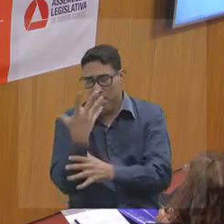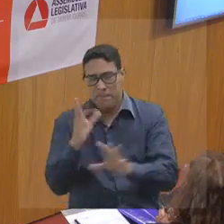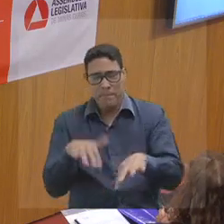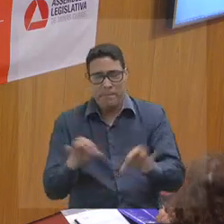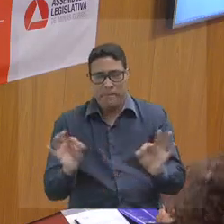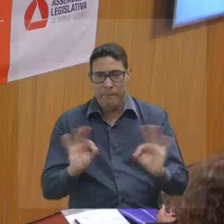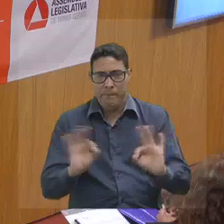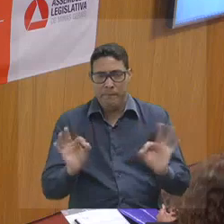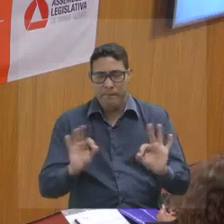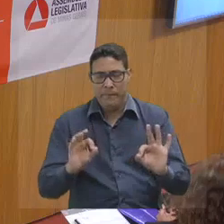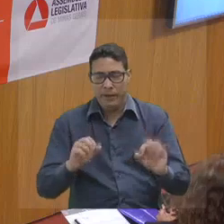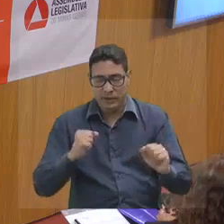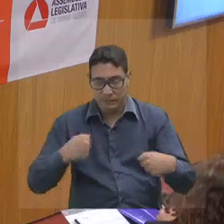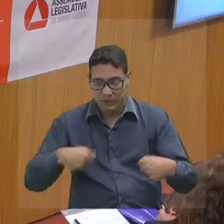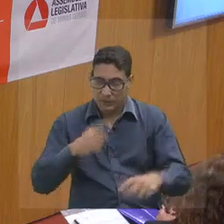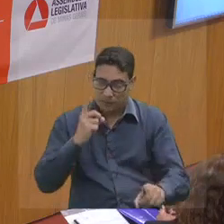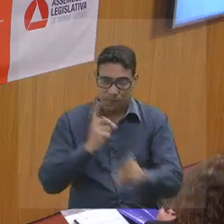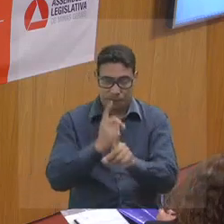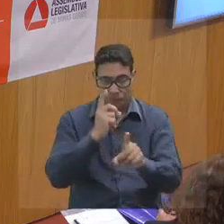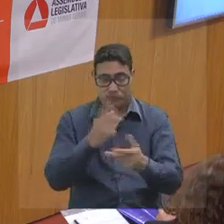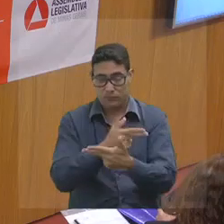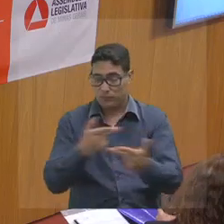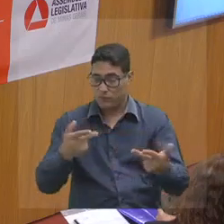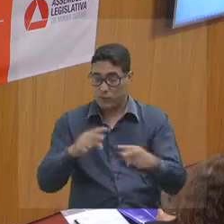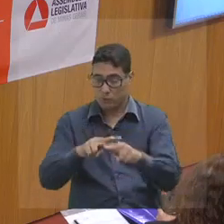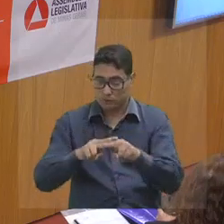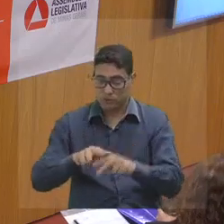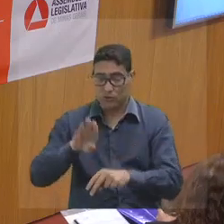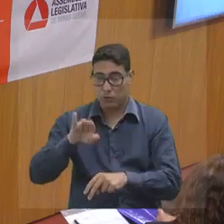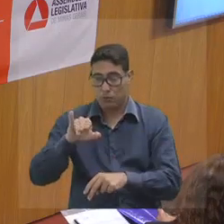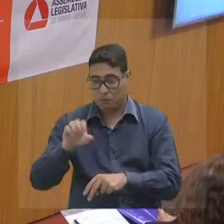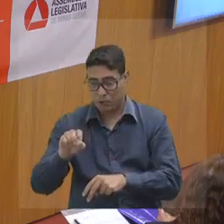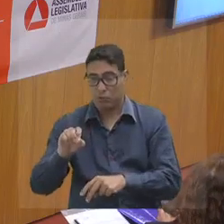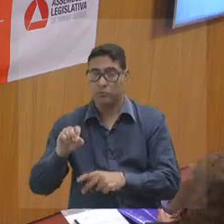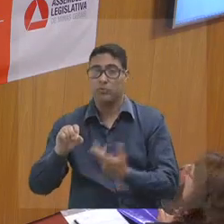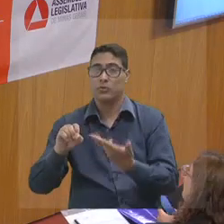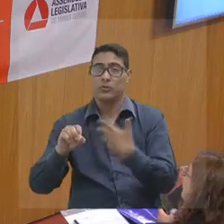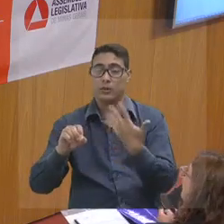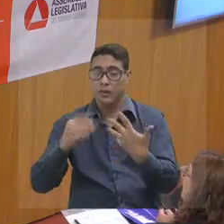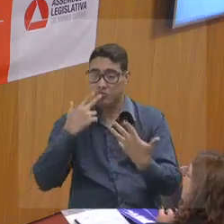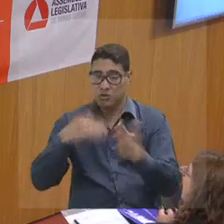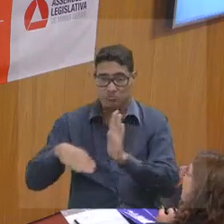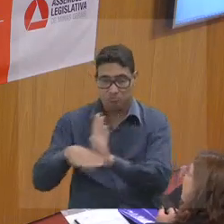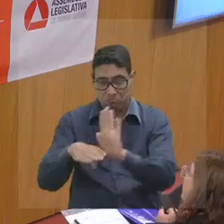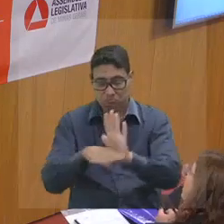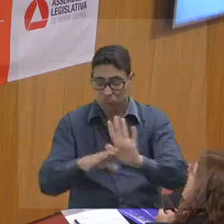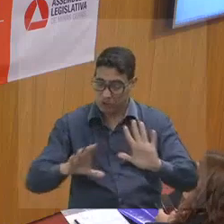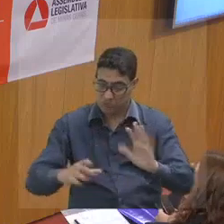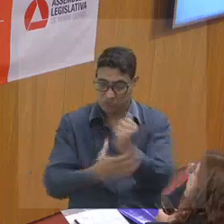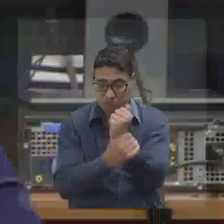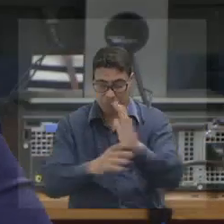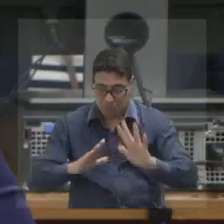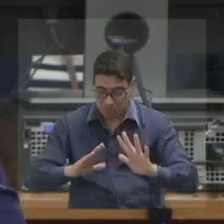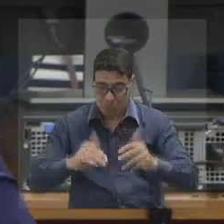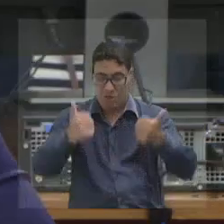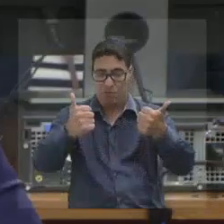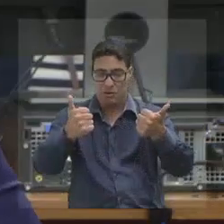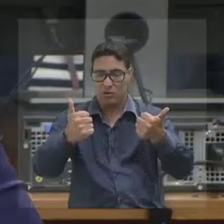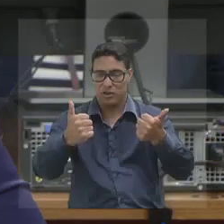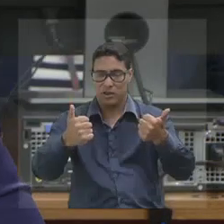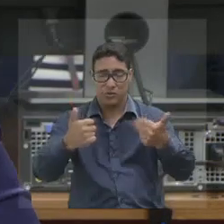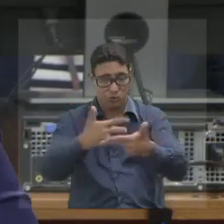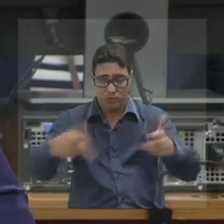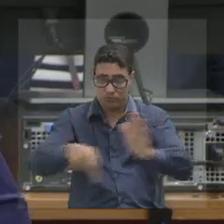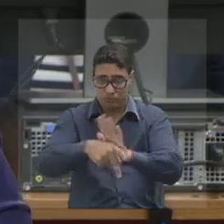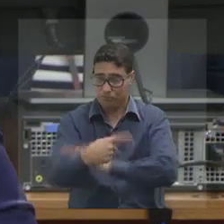né já que é um biocombustível de Nós fortalecemos Da forma que pudermos